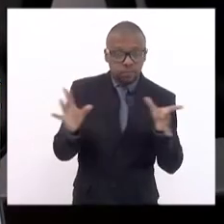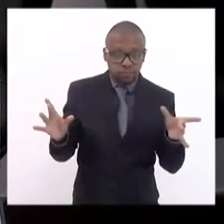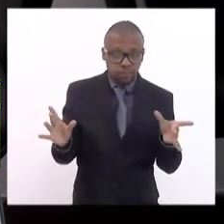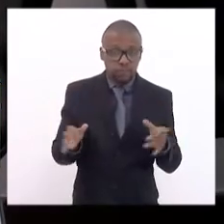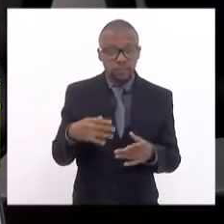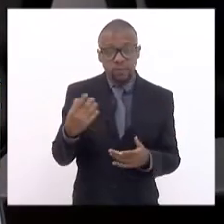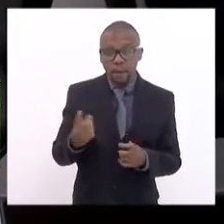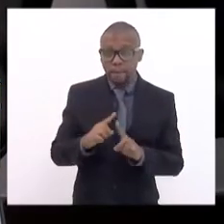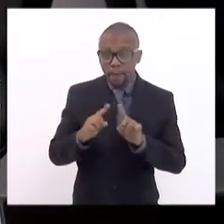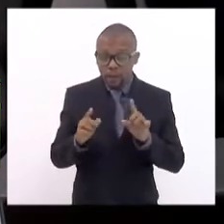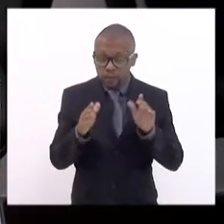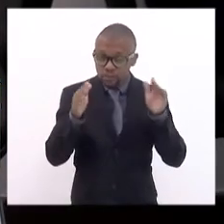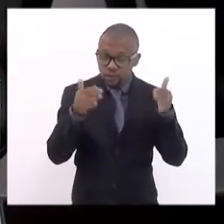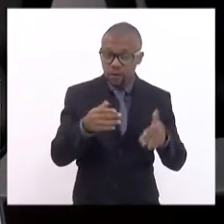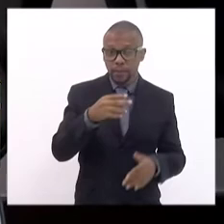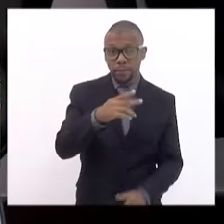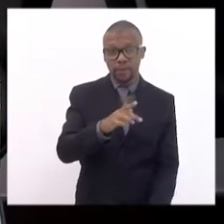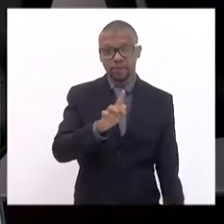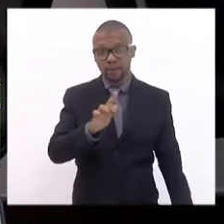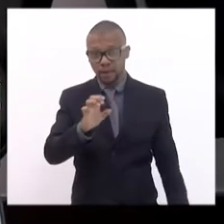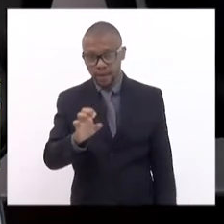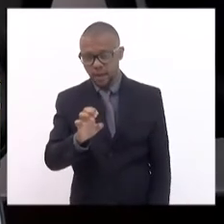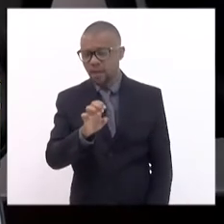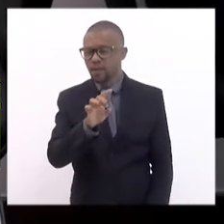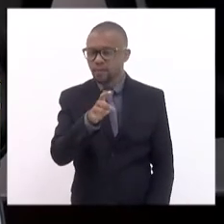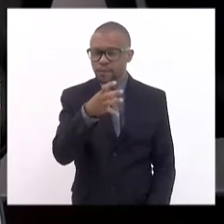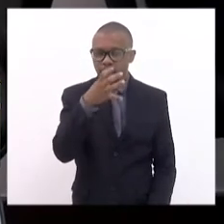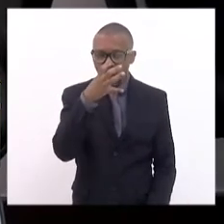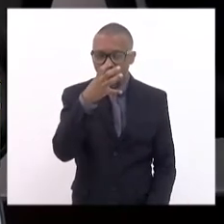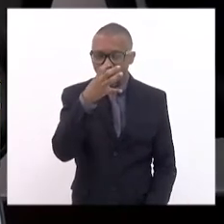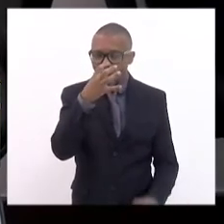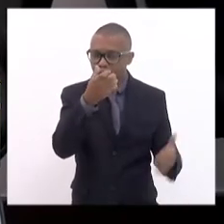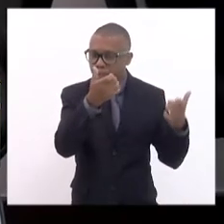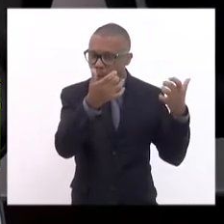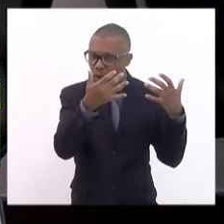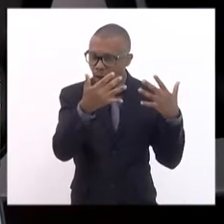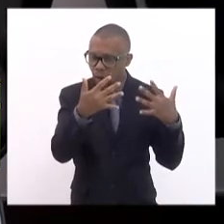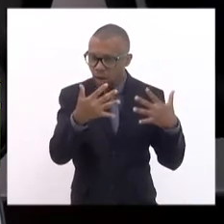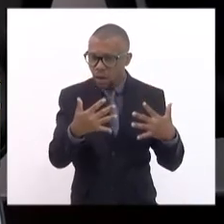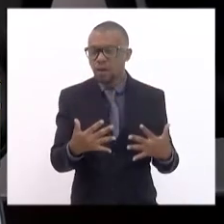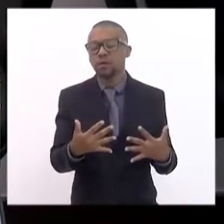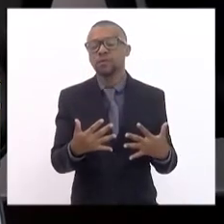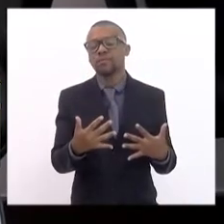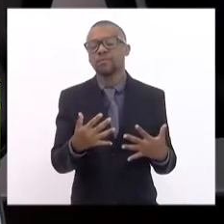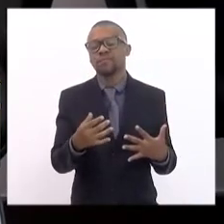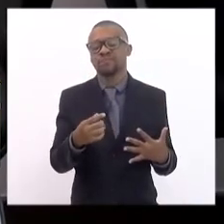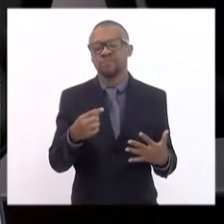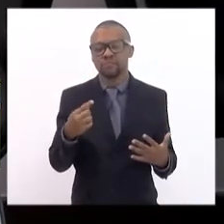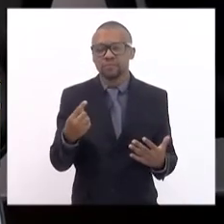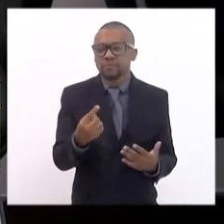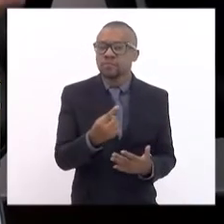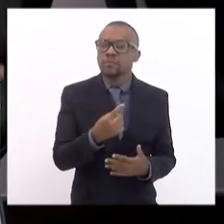Nós, da Procuradoria, como o senhor bem observou, como Vossa Excelência bem observou, deputado, nós não somos